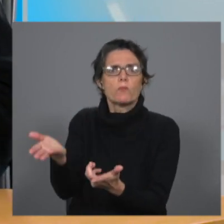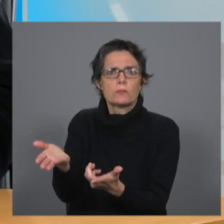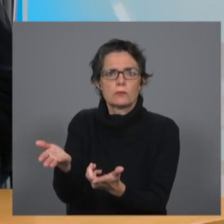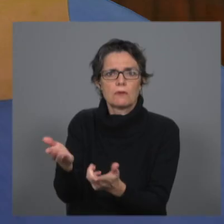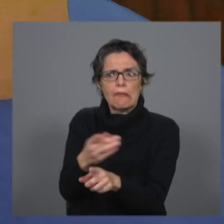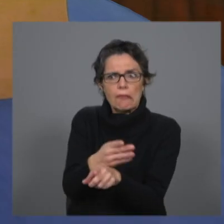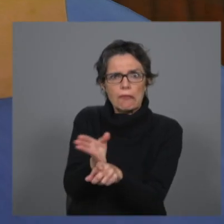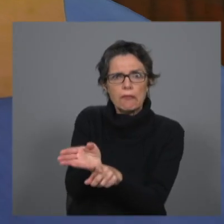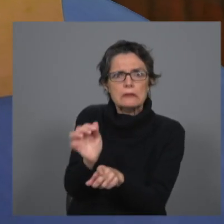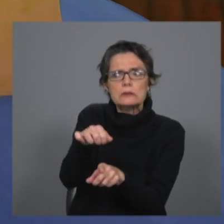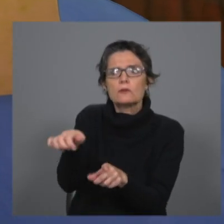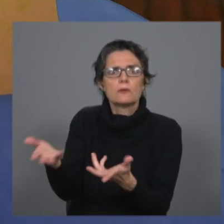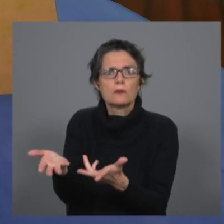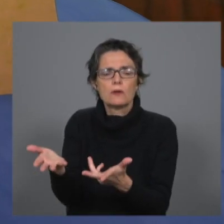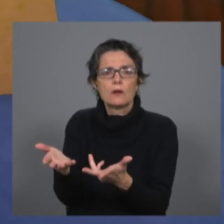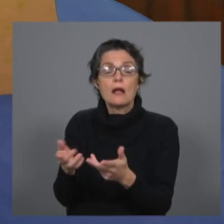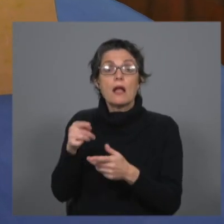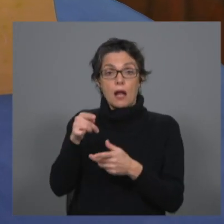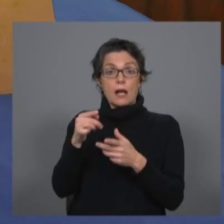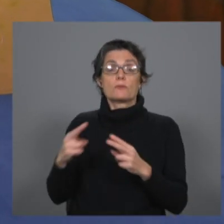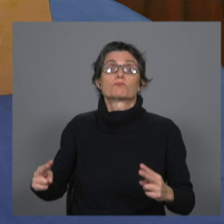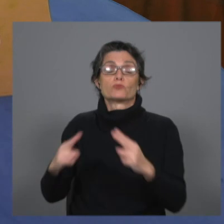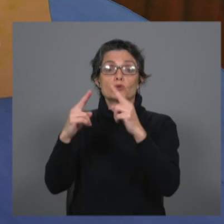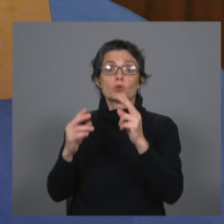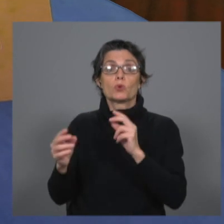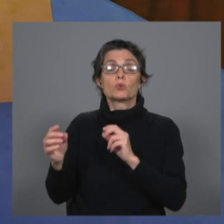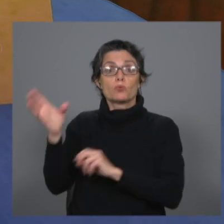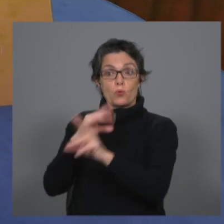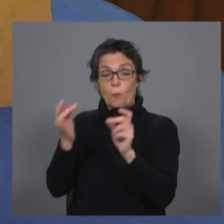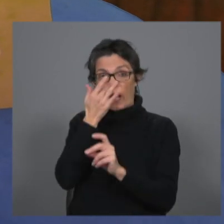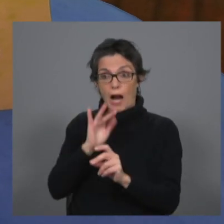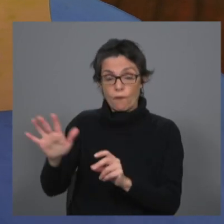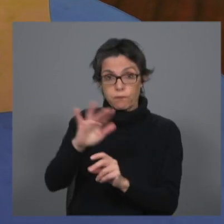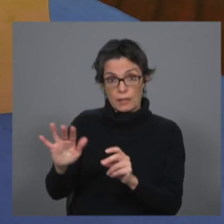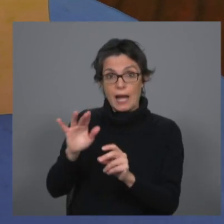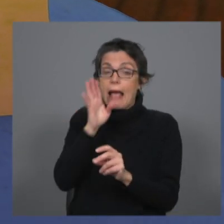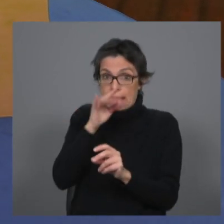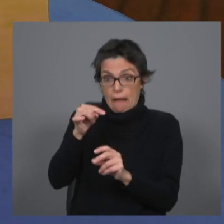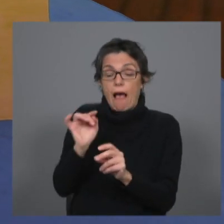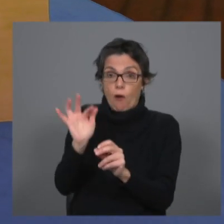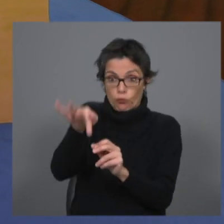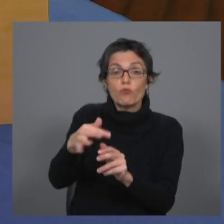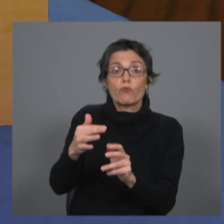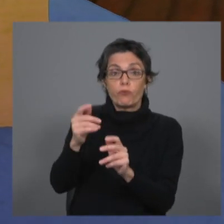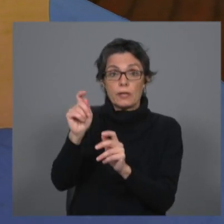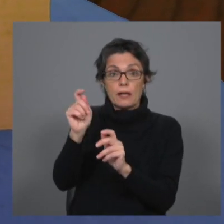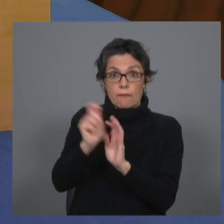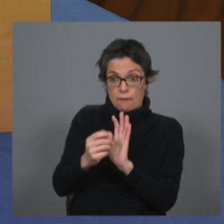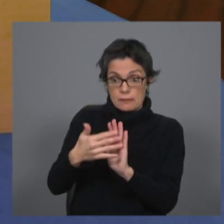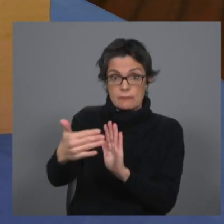União Europeia-África, se ela acontecer, acontecerá provavelmente no final deste semestre. Portugal gostaria muito de marcar essa presença, sabemos